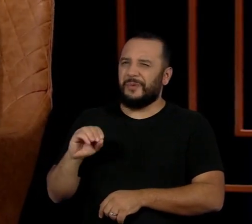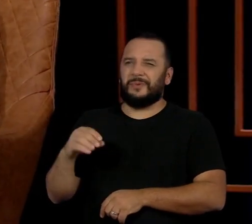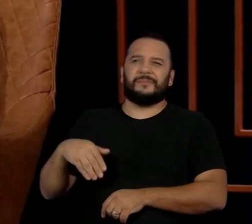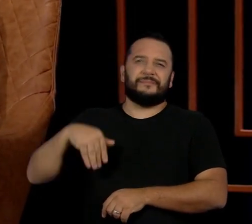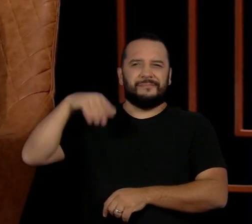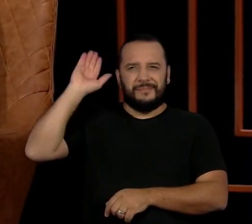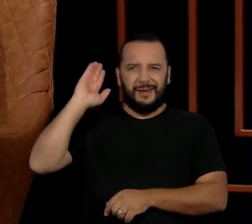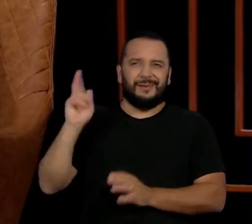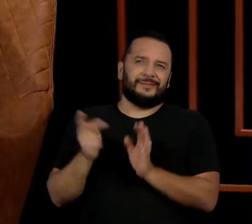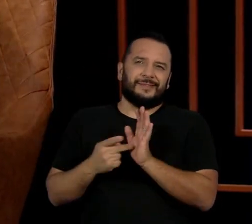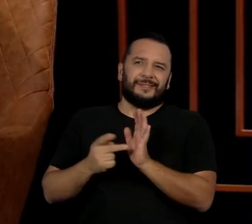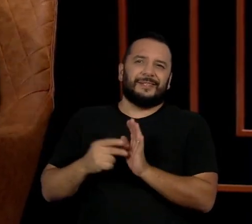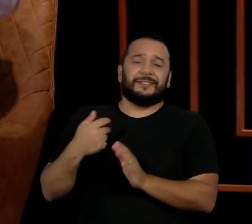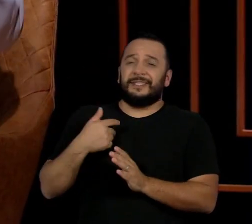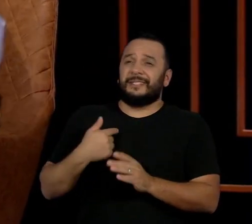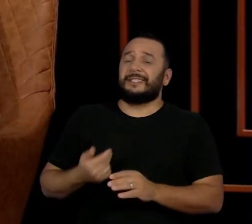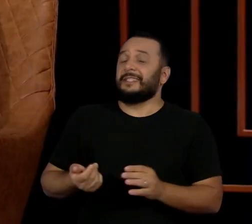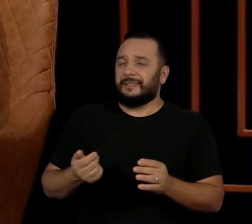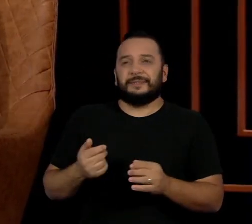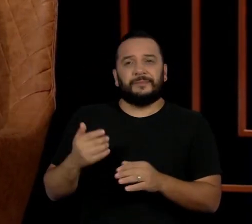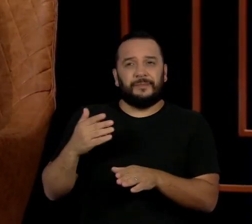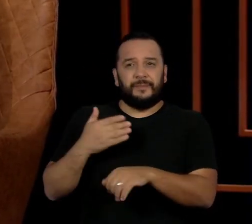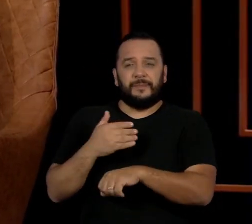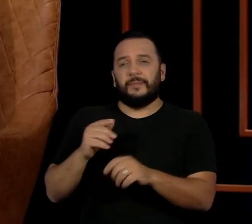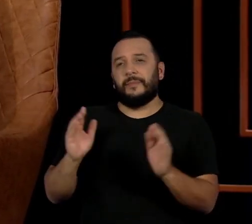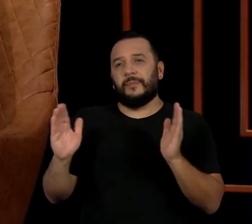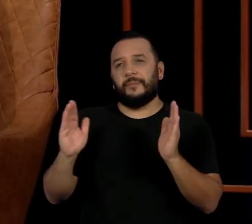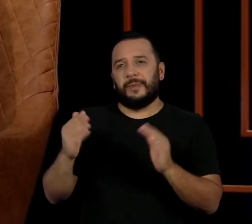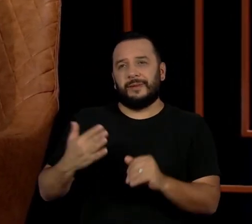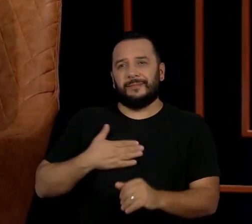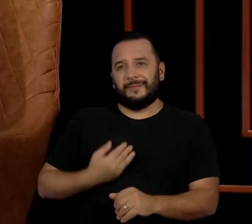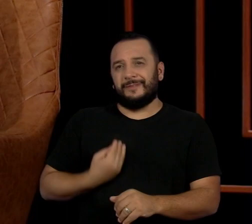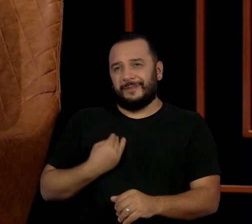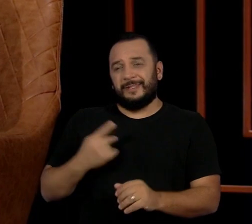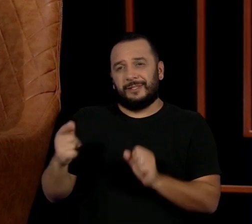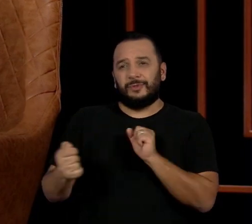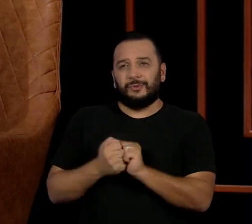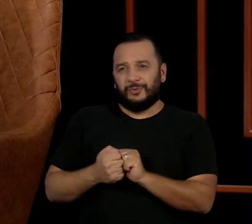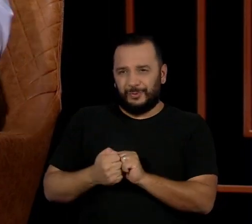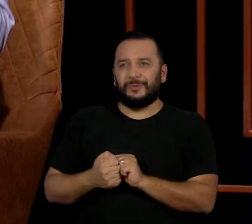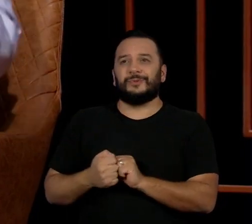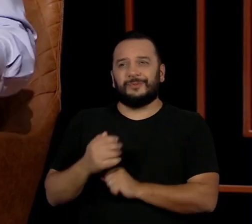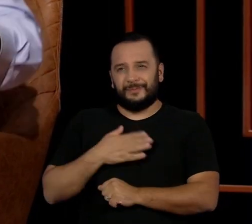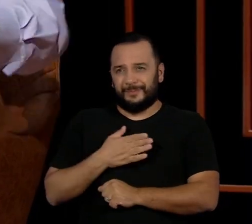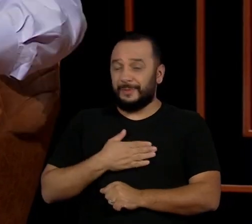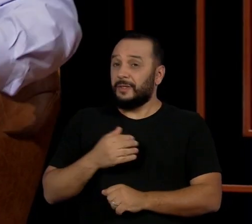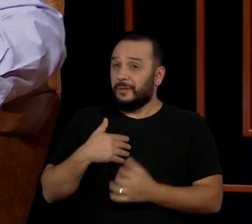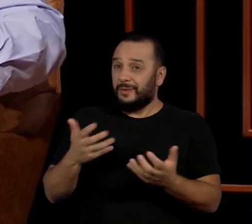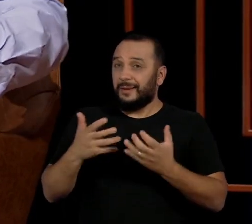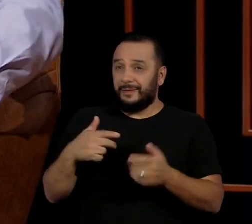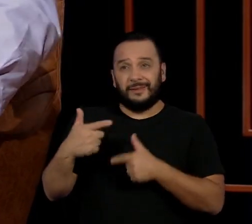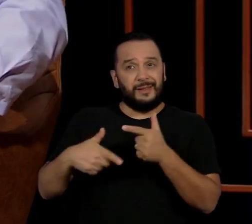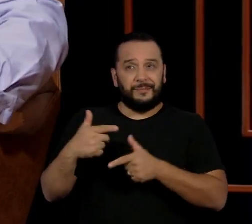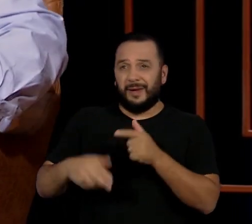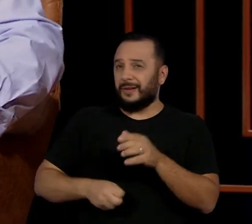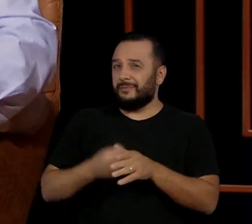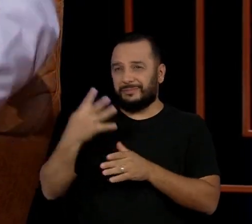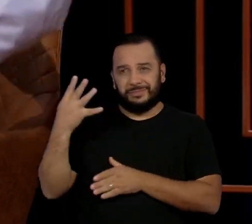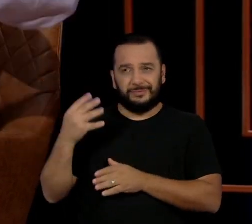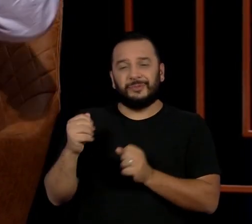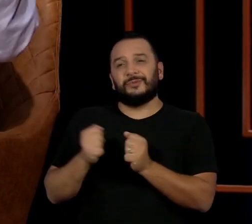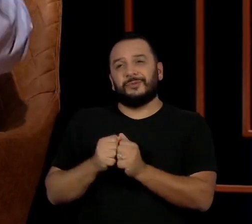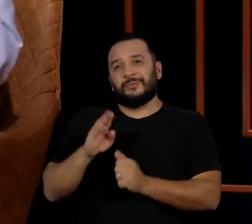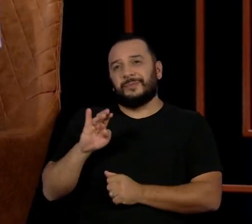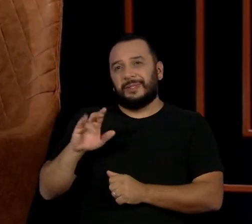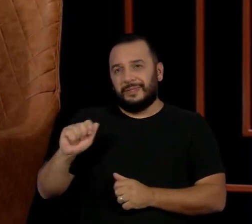Ele teve presente em momentos importantíssimos da minha vida, trabalhos que eu fiz, e eu pretendo fazer muitos trabalhos com Bia, com o